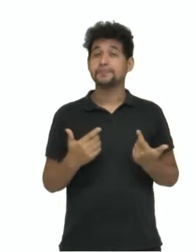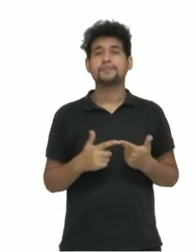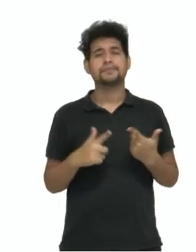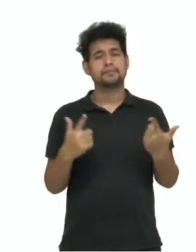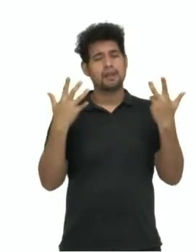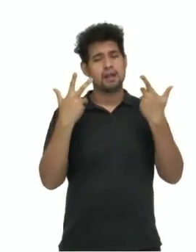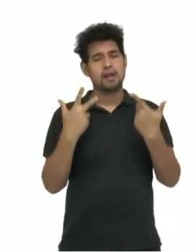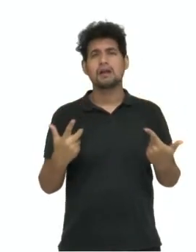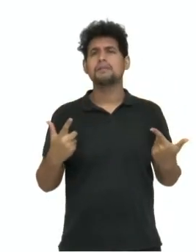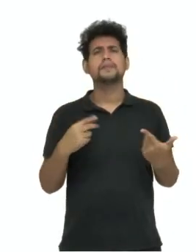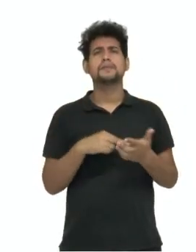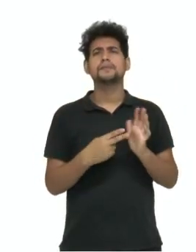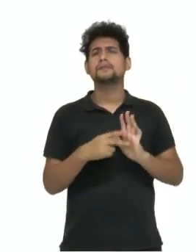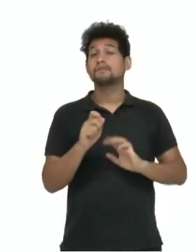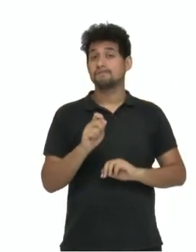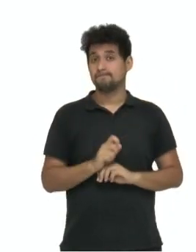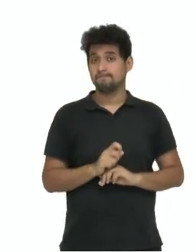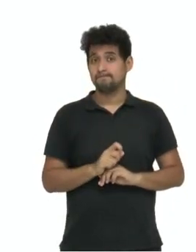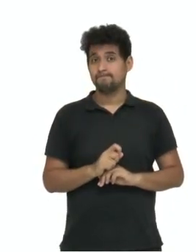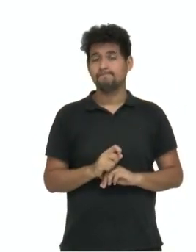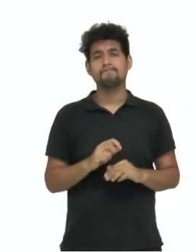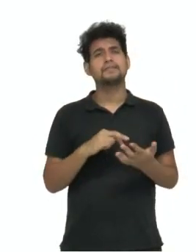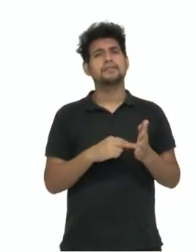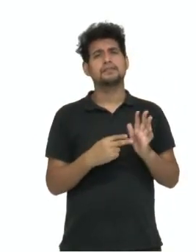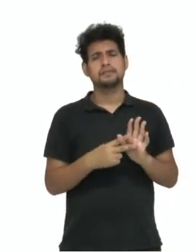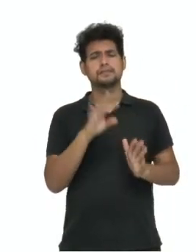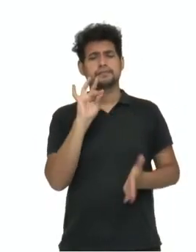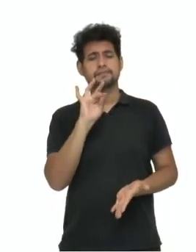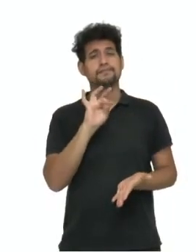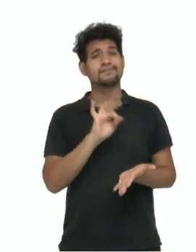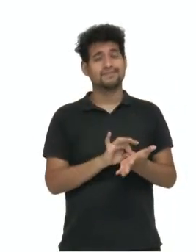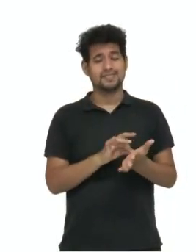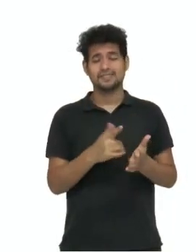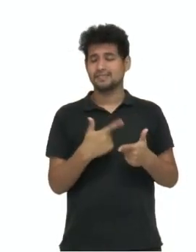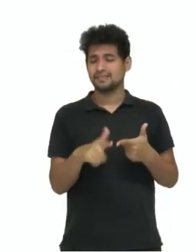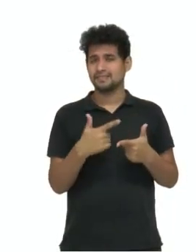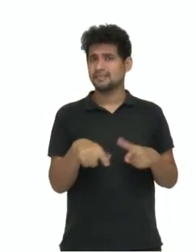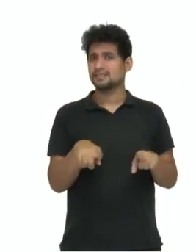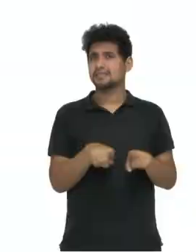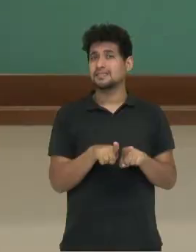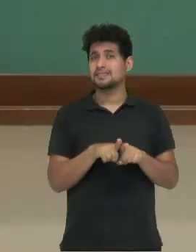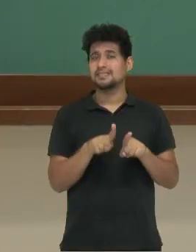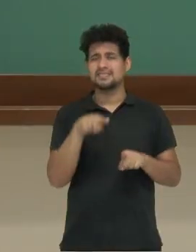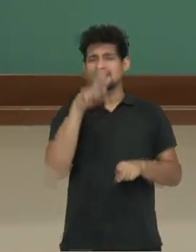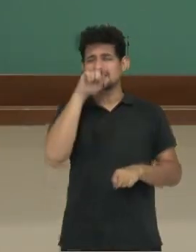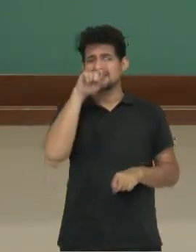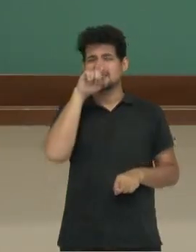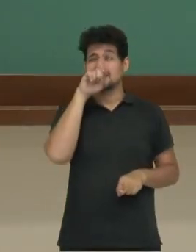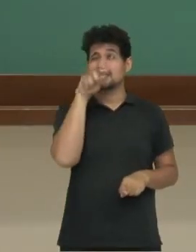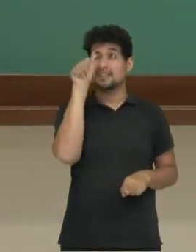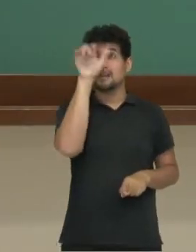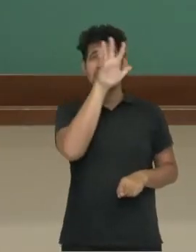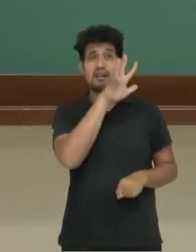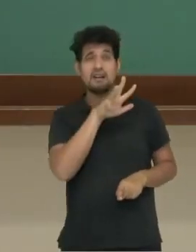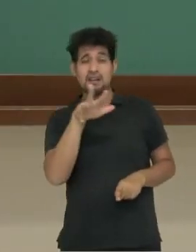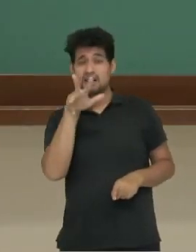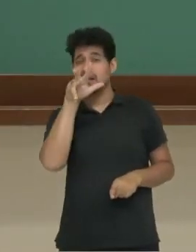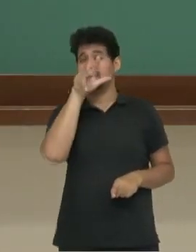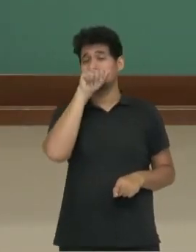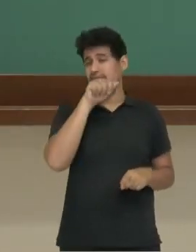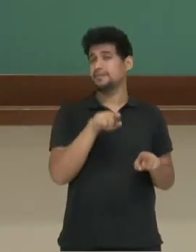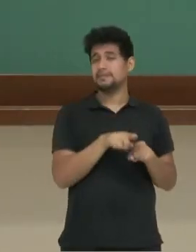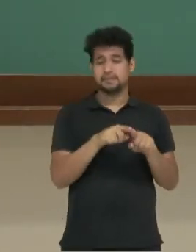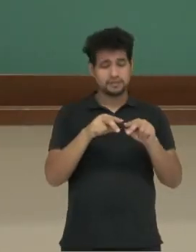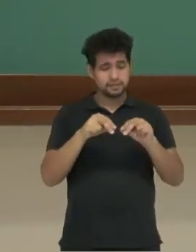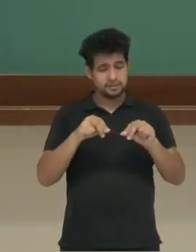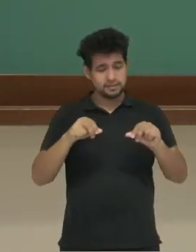Então, animais bioindicadores são aqueles que são realmente afetados pela poluição do ar ou por outros, né, poluição